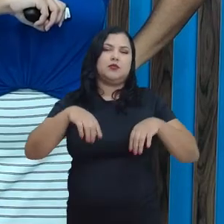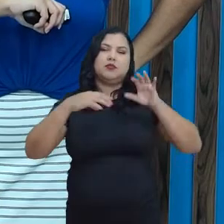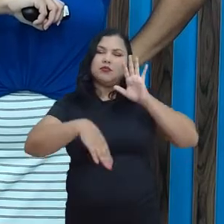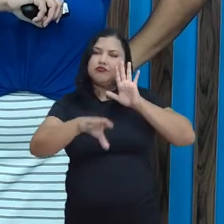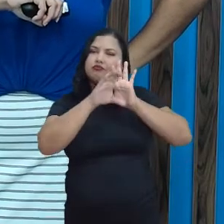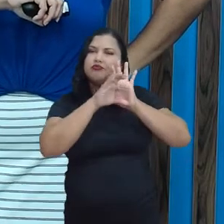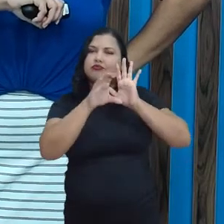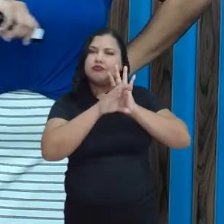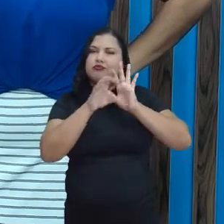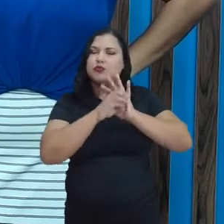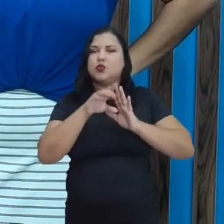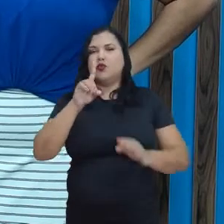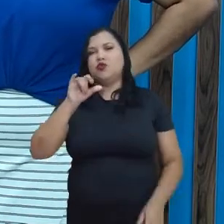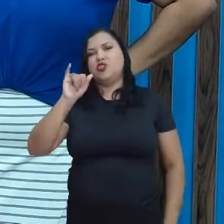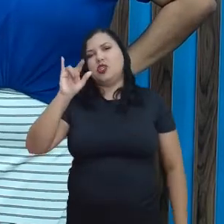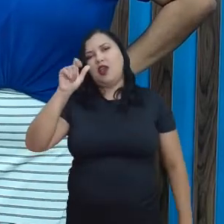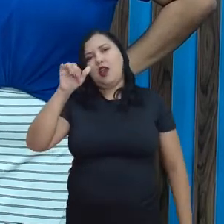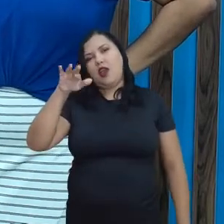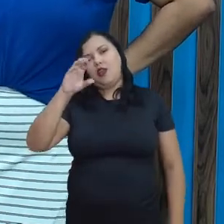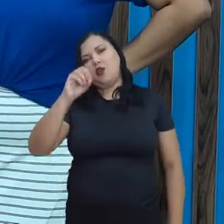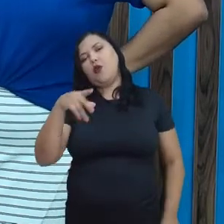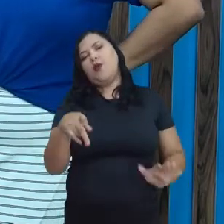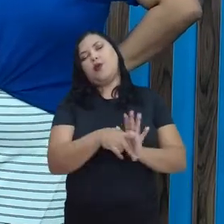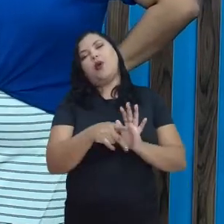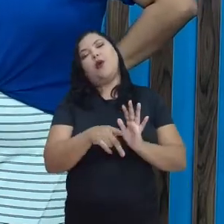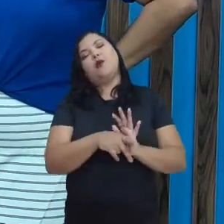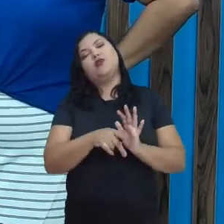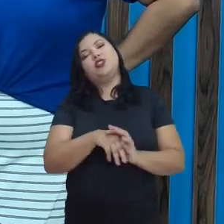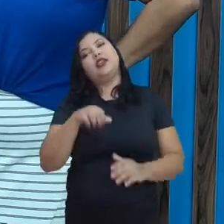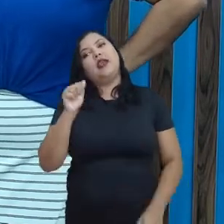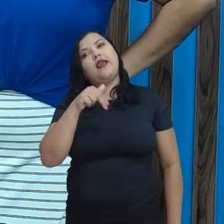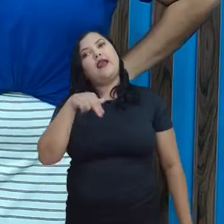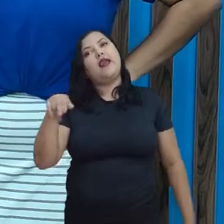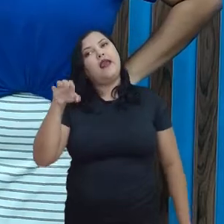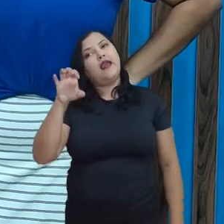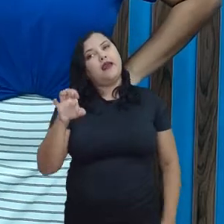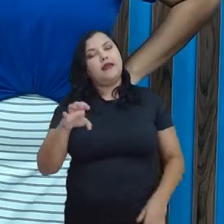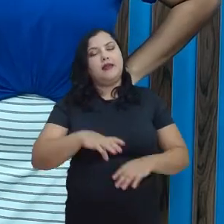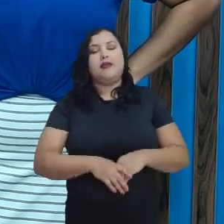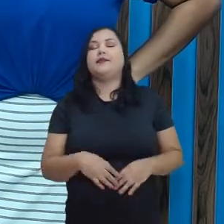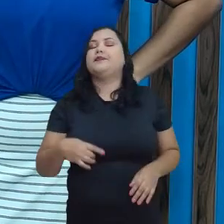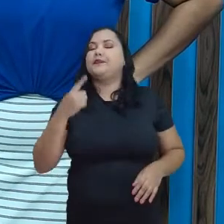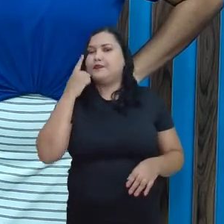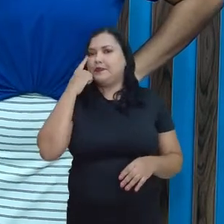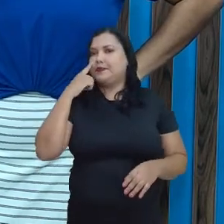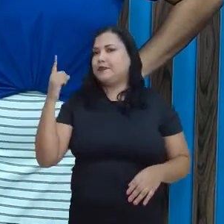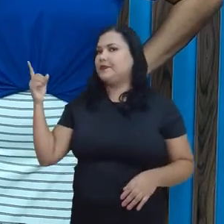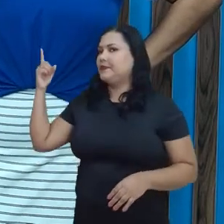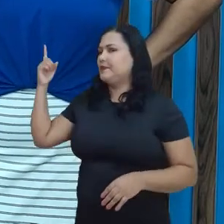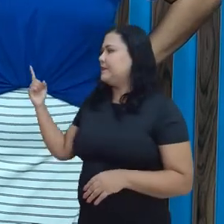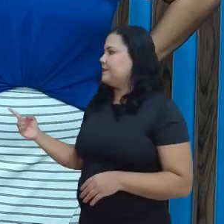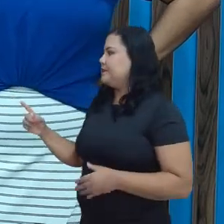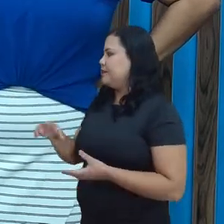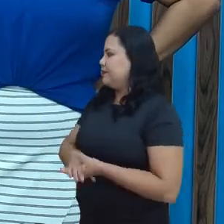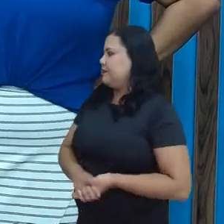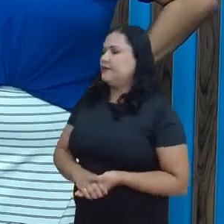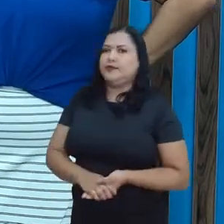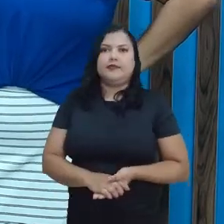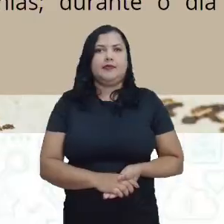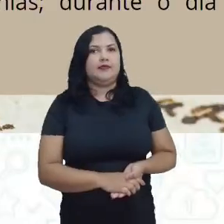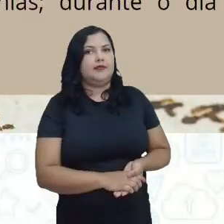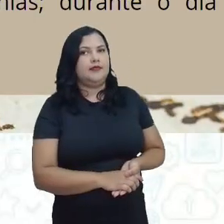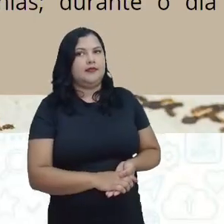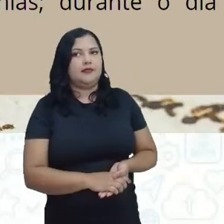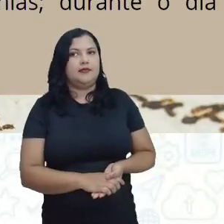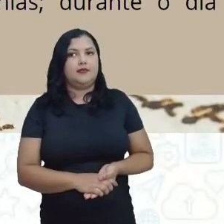do diário de Anne Frank e destacar o eu representado na voz da primeira pessoa. Ó, vou botar na